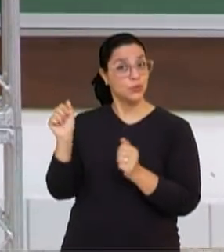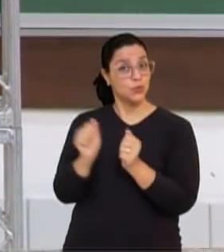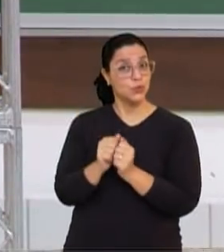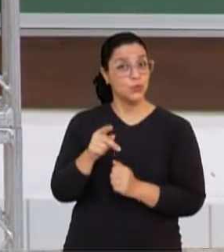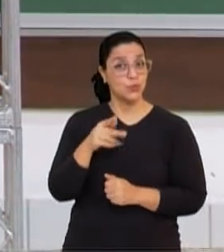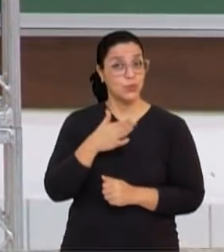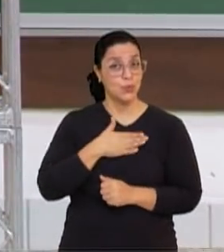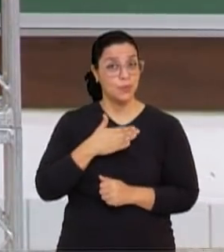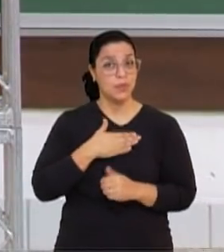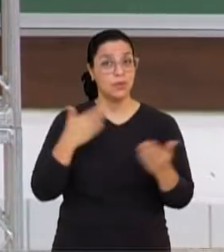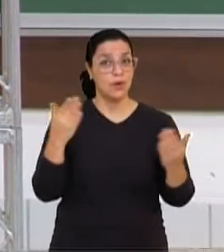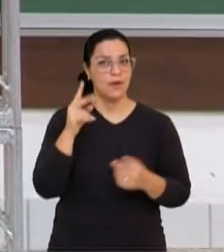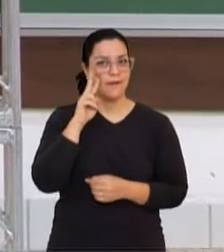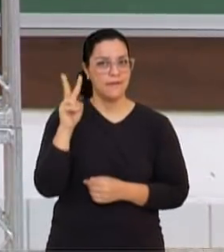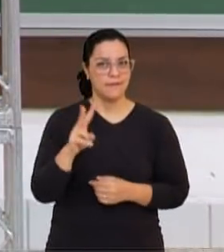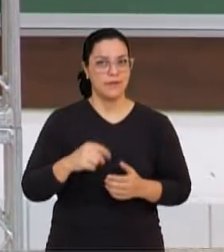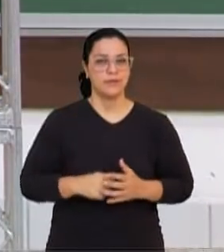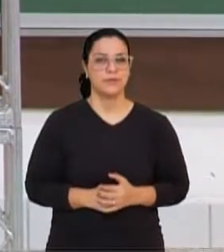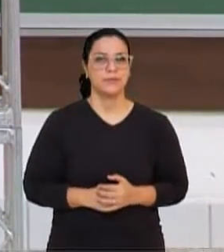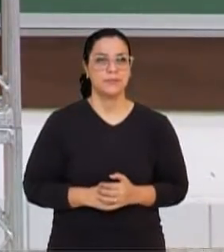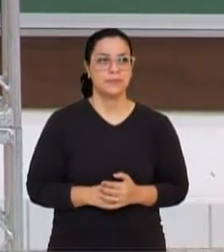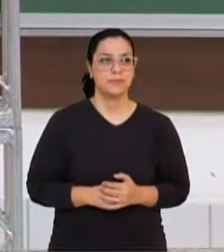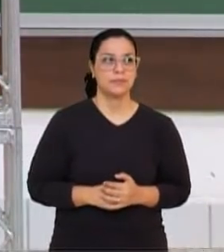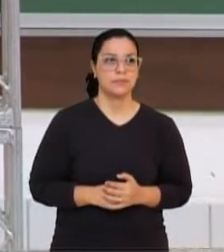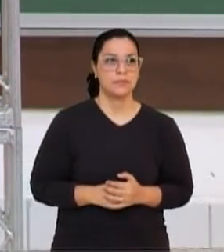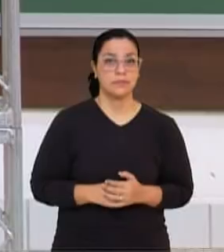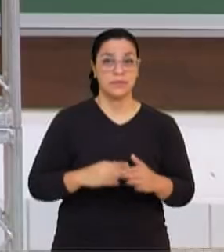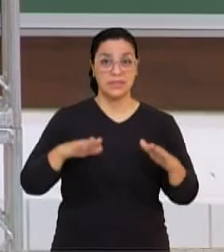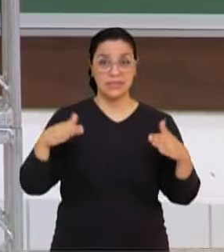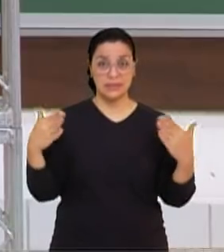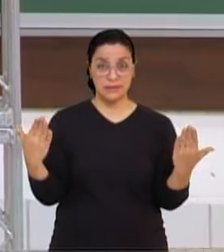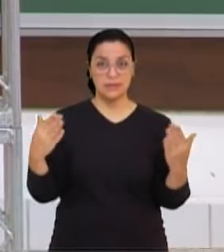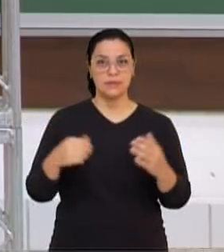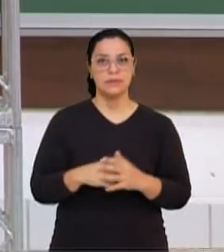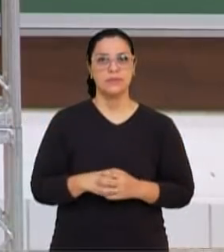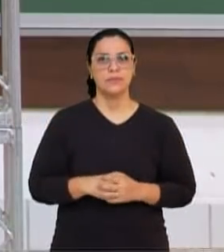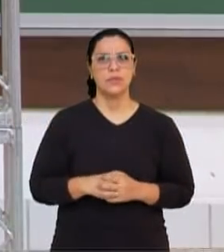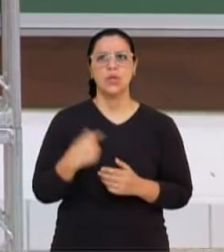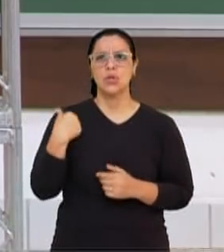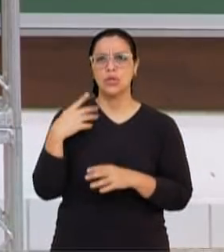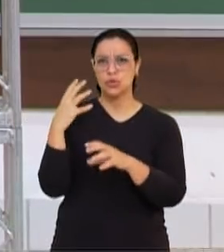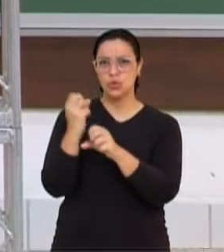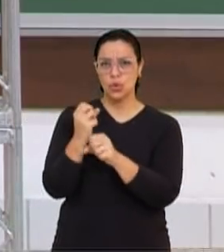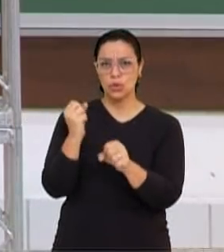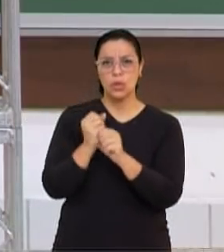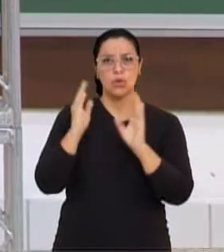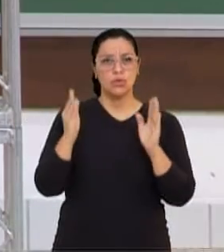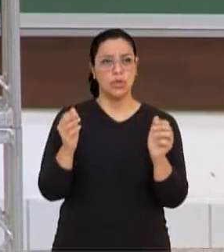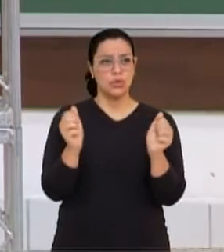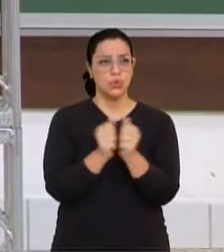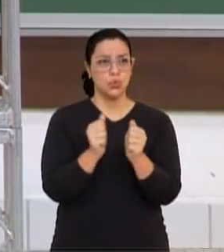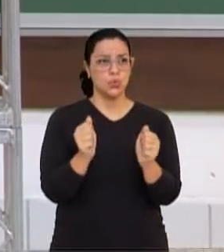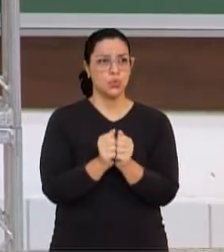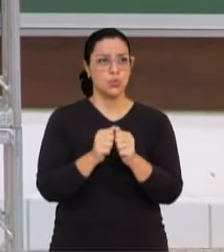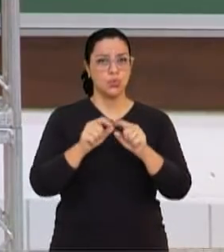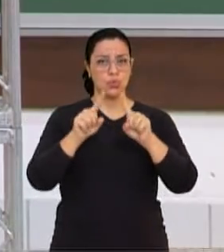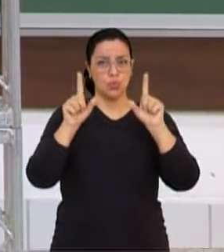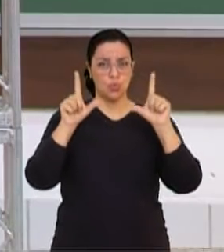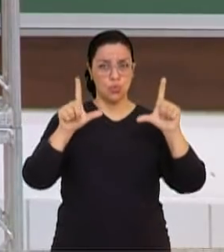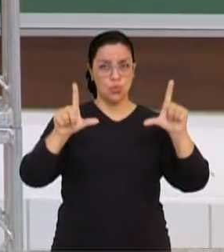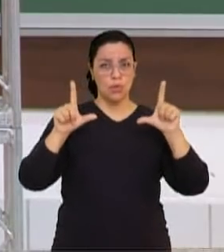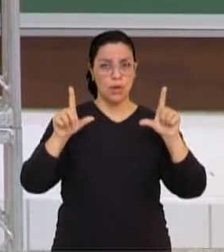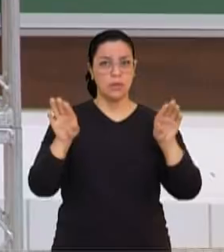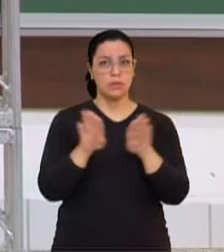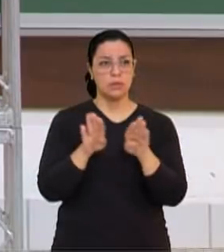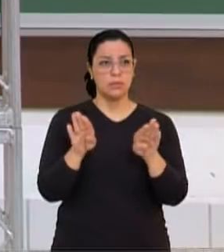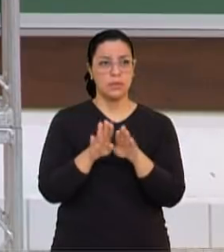com a professora. Olha só, vamos lá. Então, como nós calculamos ali no quadro, a professora também realizou